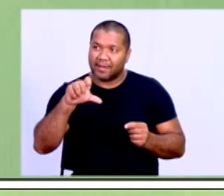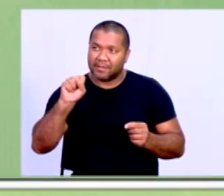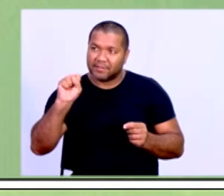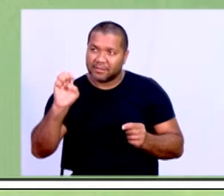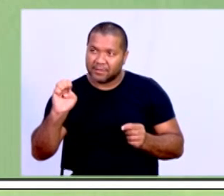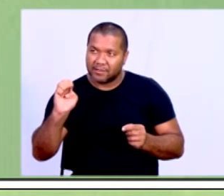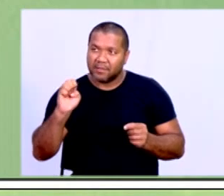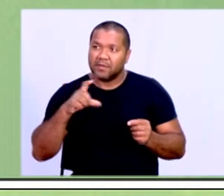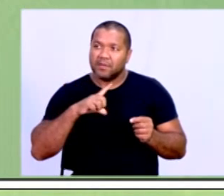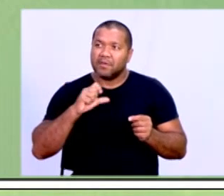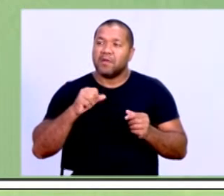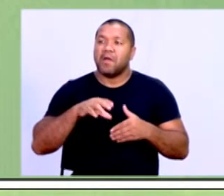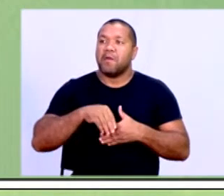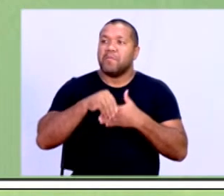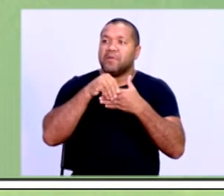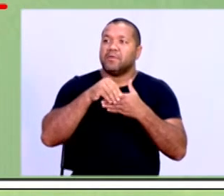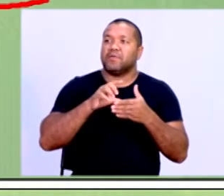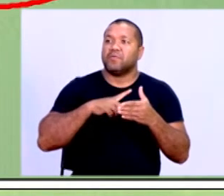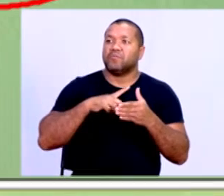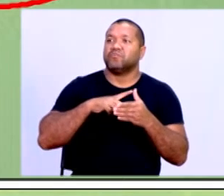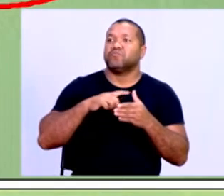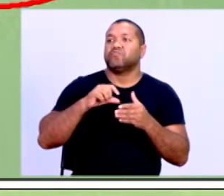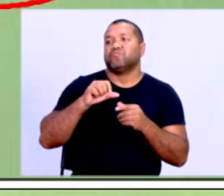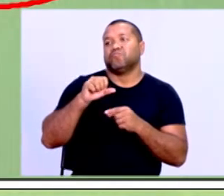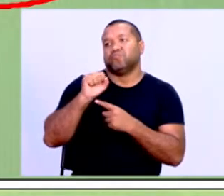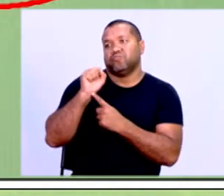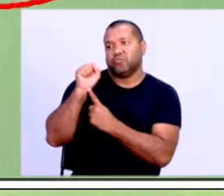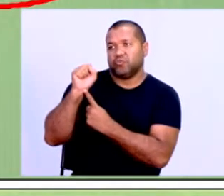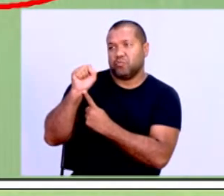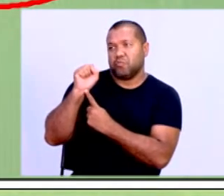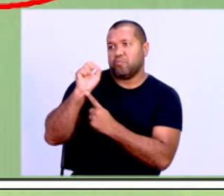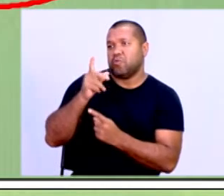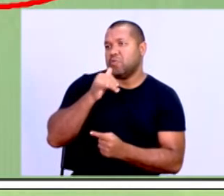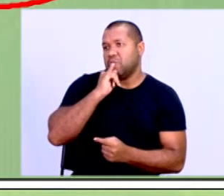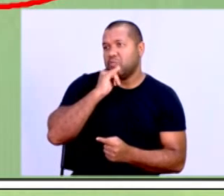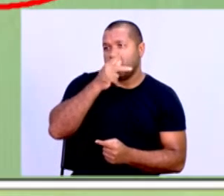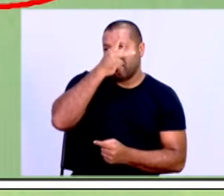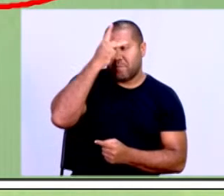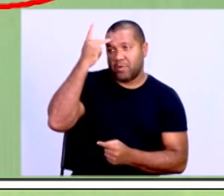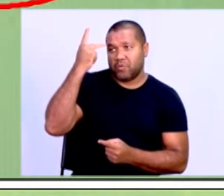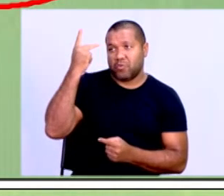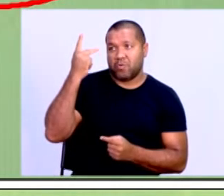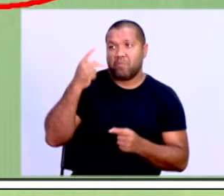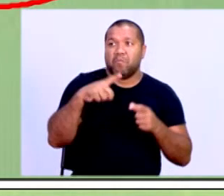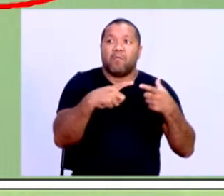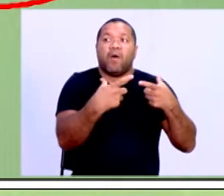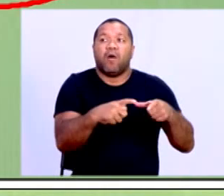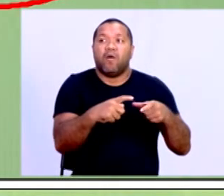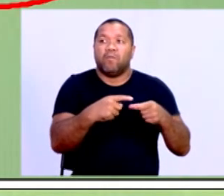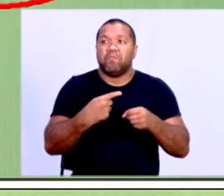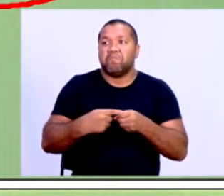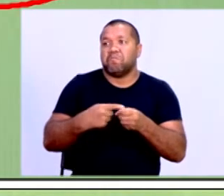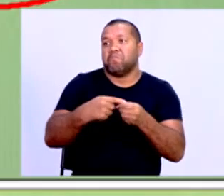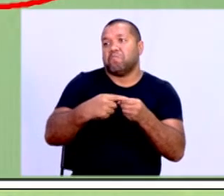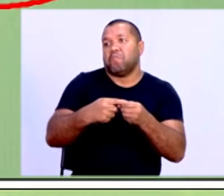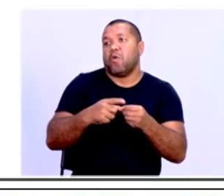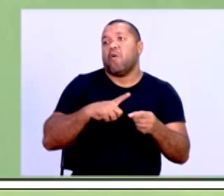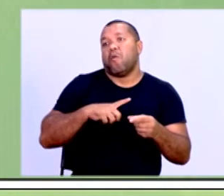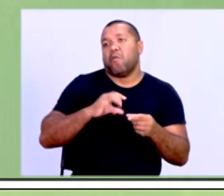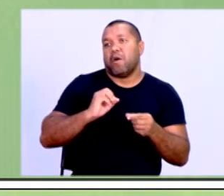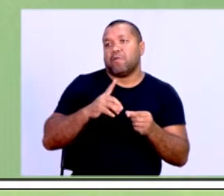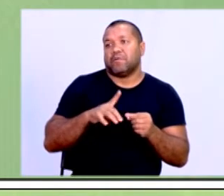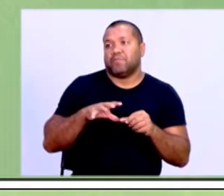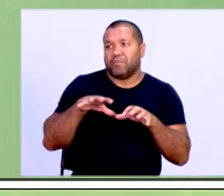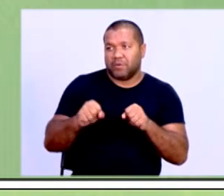exemplo, uma pessoa, um lugar ou algo que seja abstrato. Vamos ver